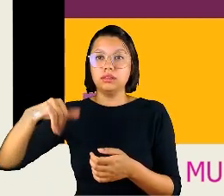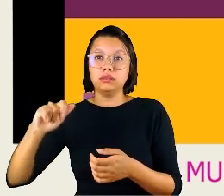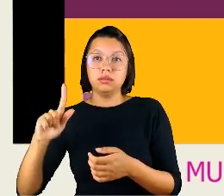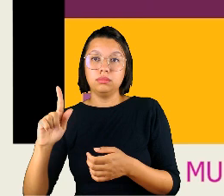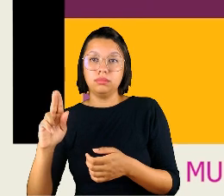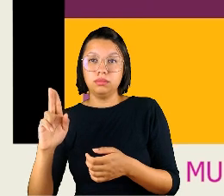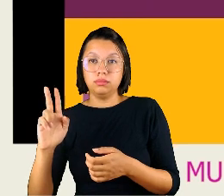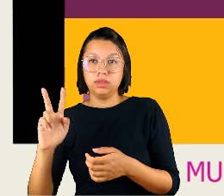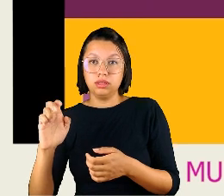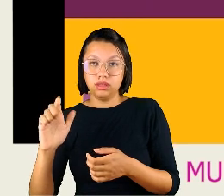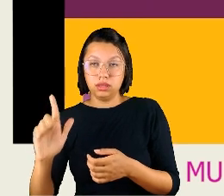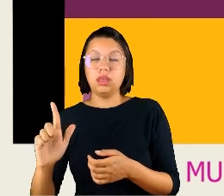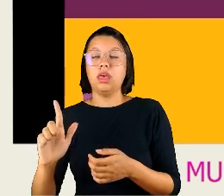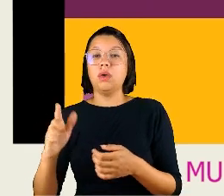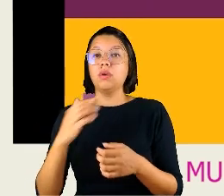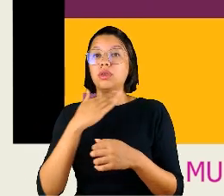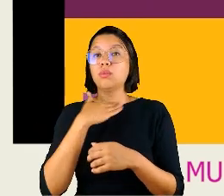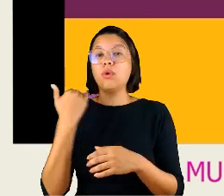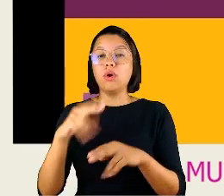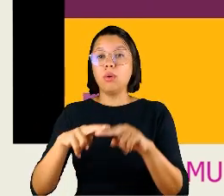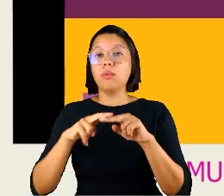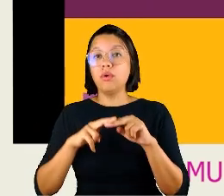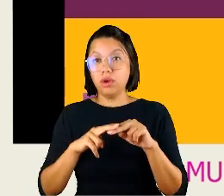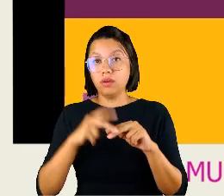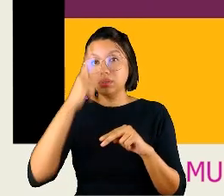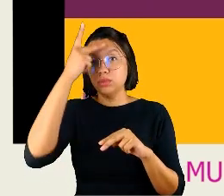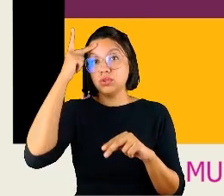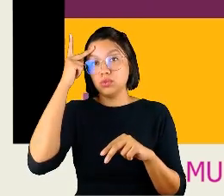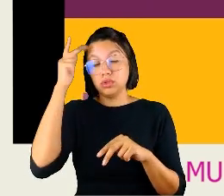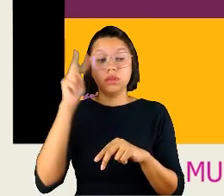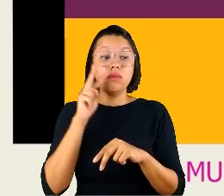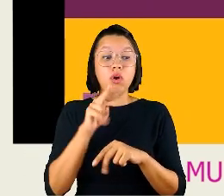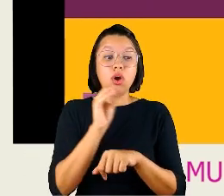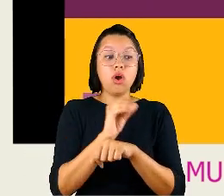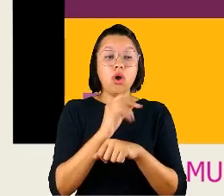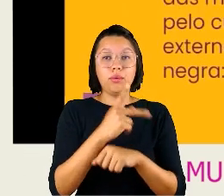por negligência da pessoa que estava olhando e cuidando dele.